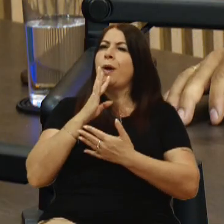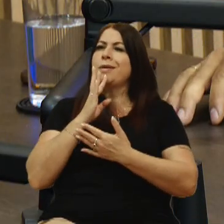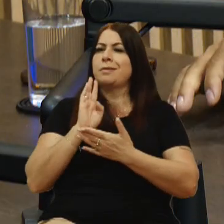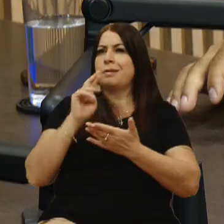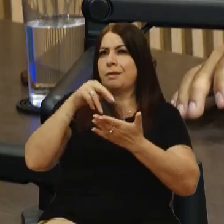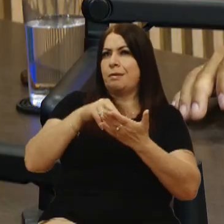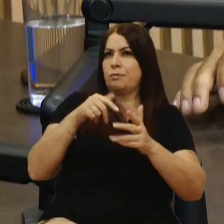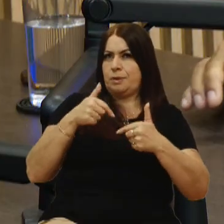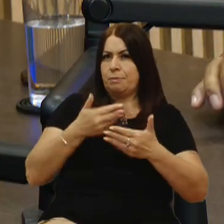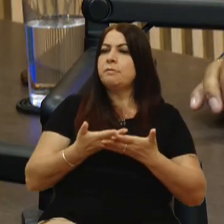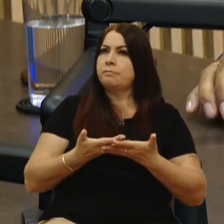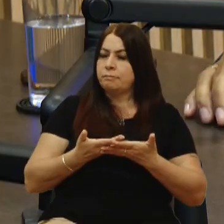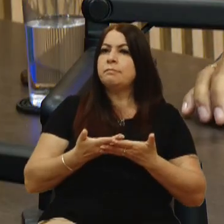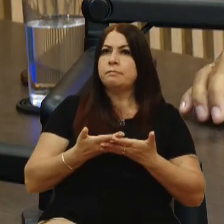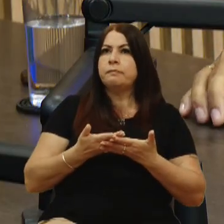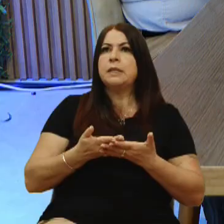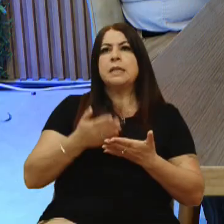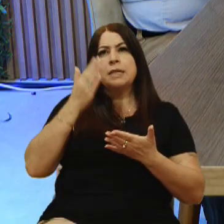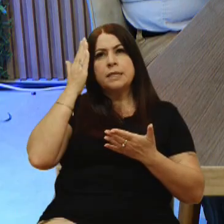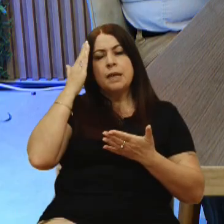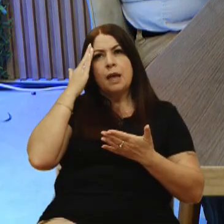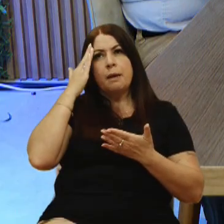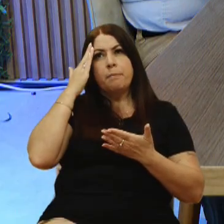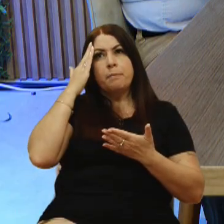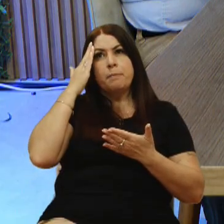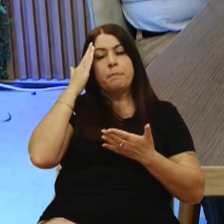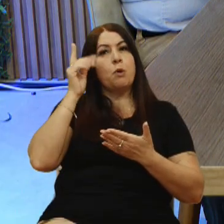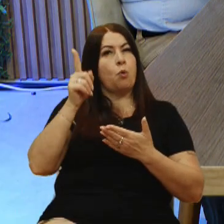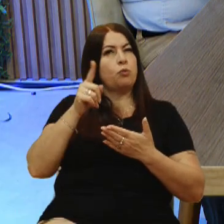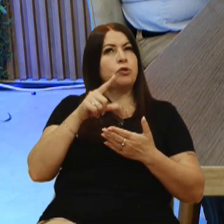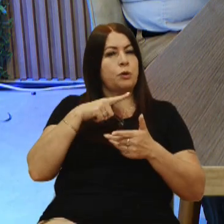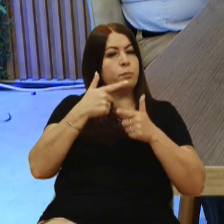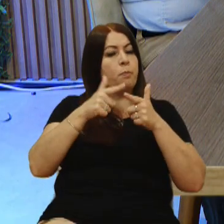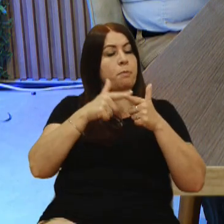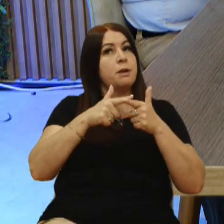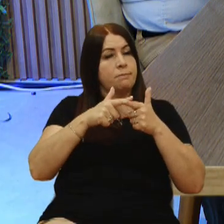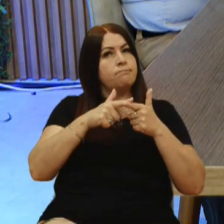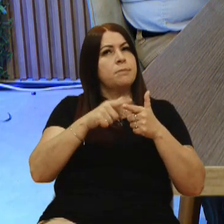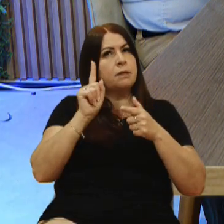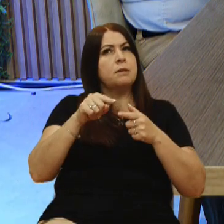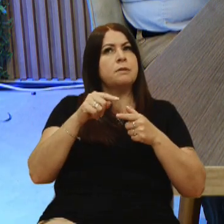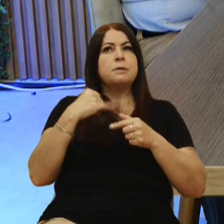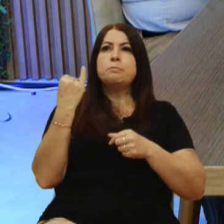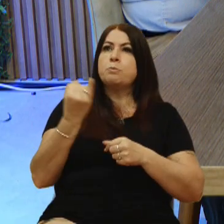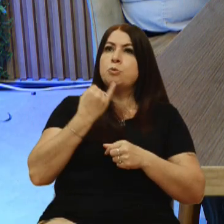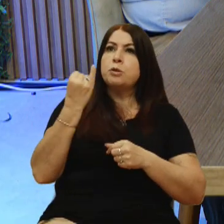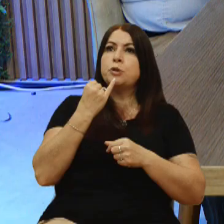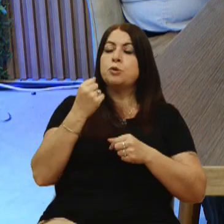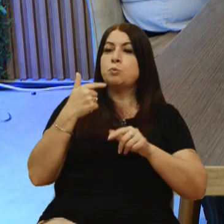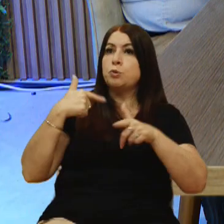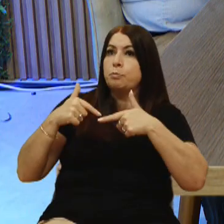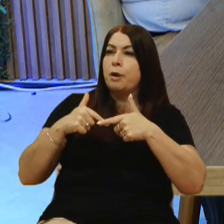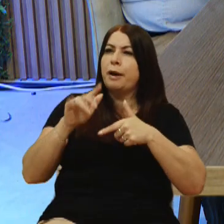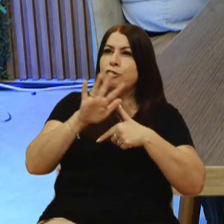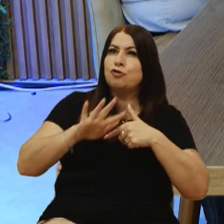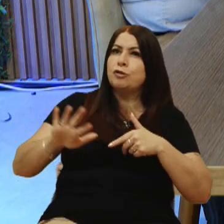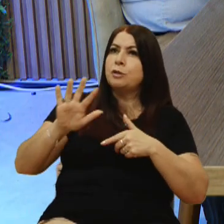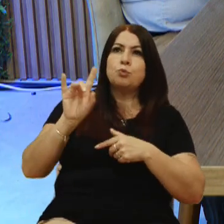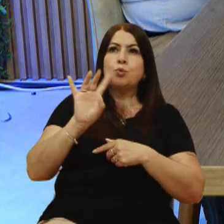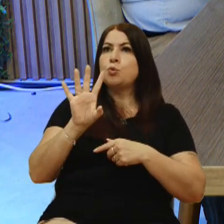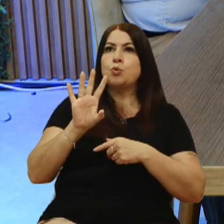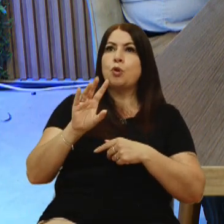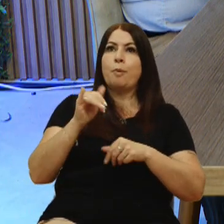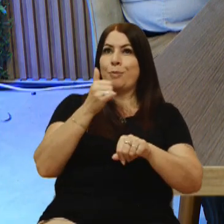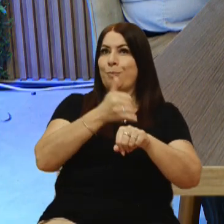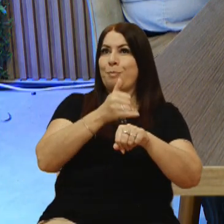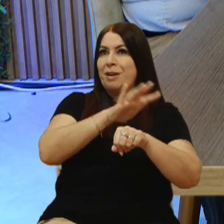dos trabalhadores, então a gente sabe aonde que o sapato aperta. Então, isso é muito importante para os trabalhadores em geral, não só para os